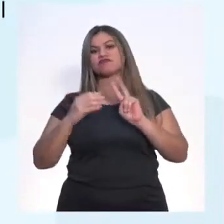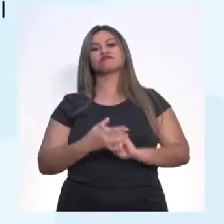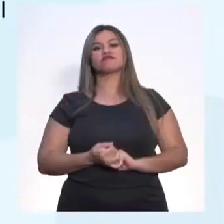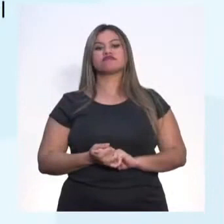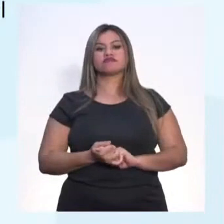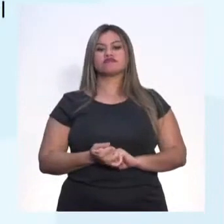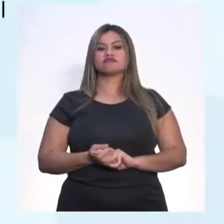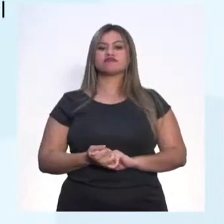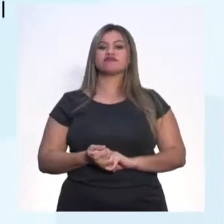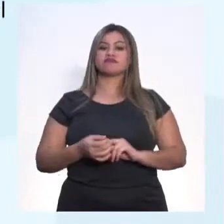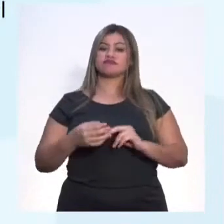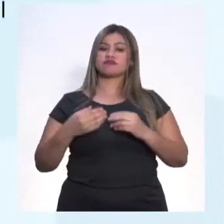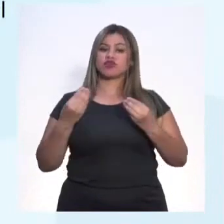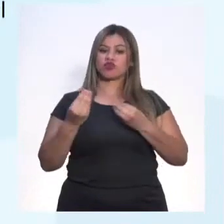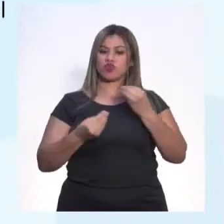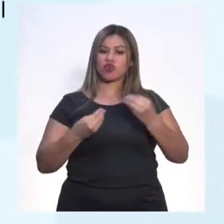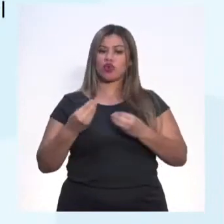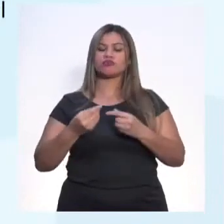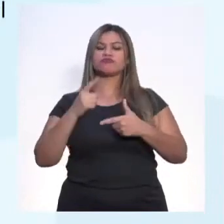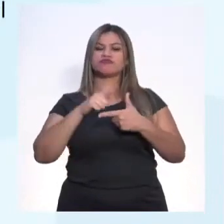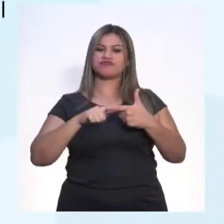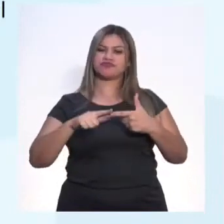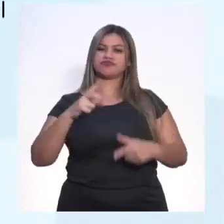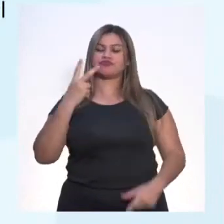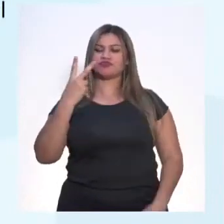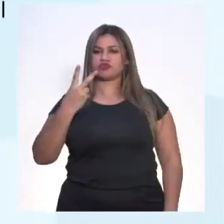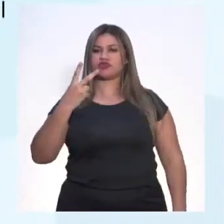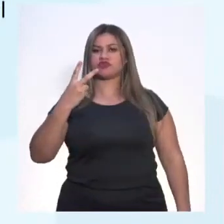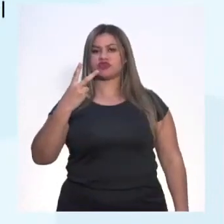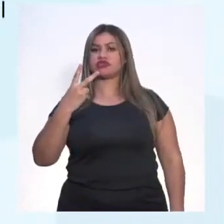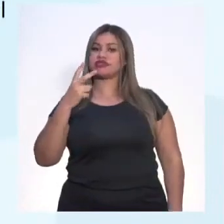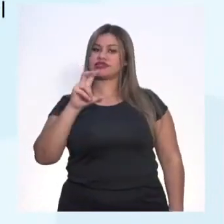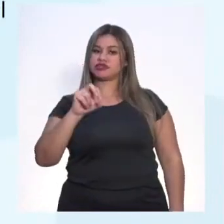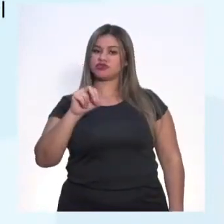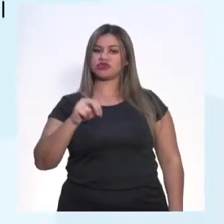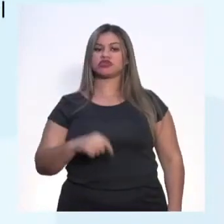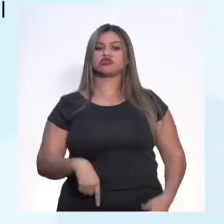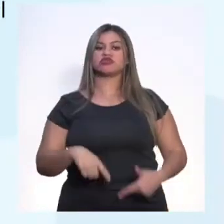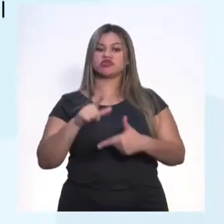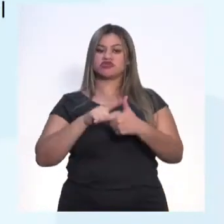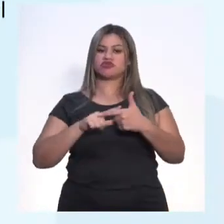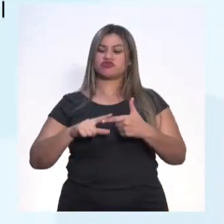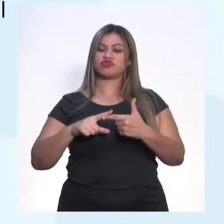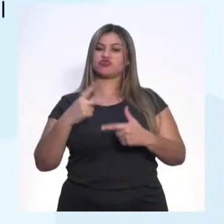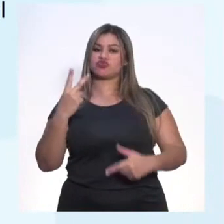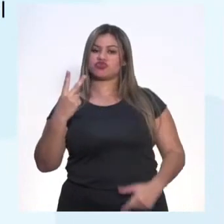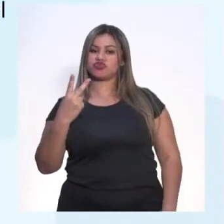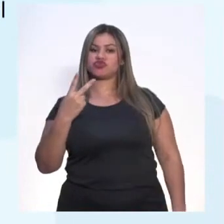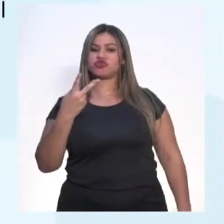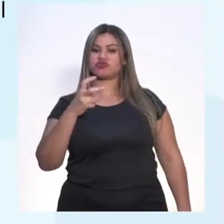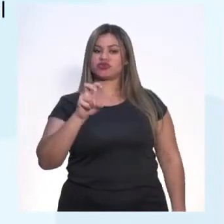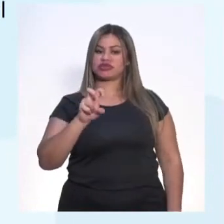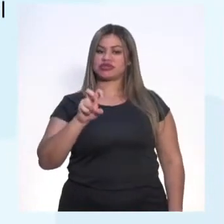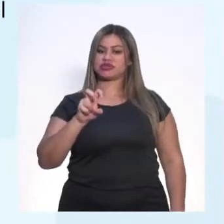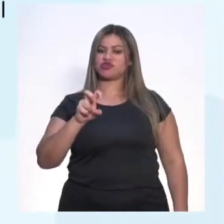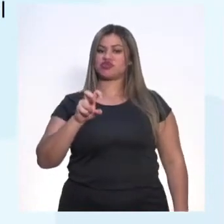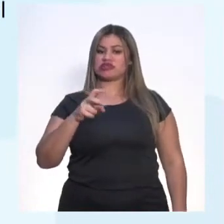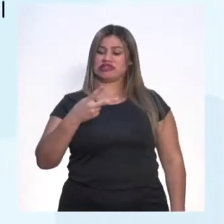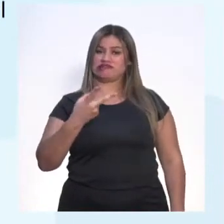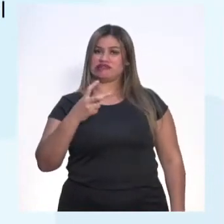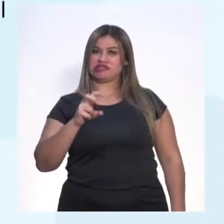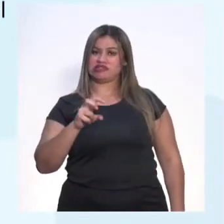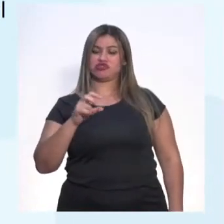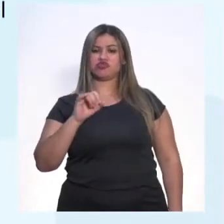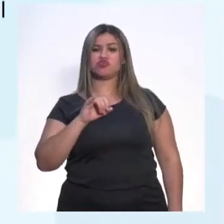100, é par. Divide por 2, 50. Divide por 2, 25. Opa, 25 é